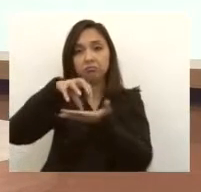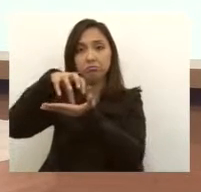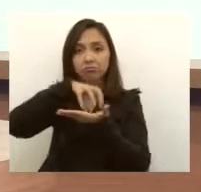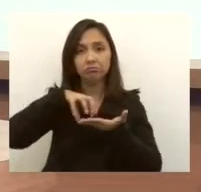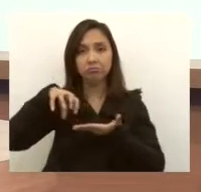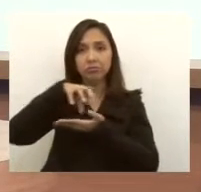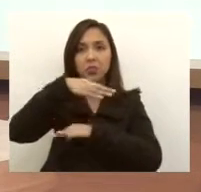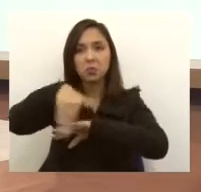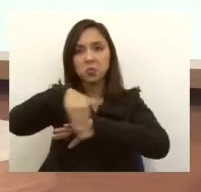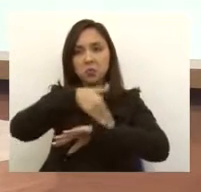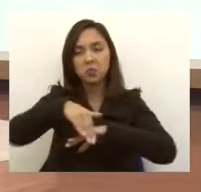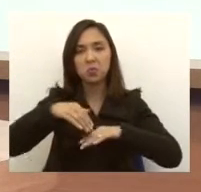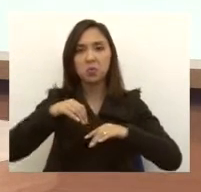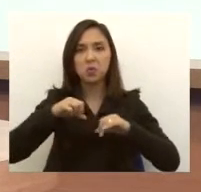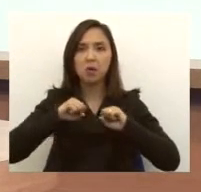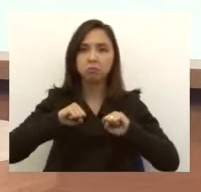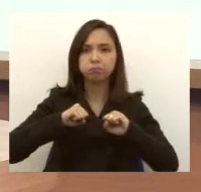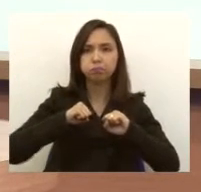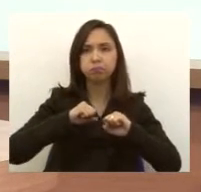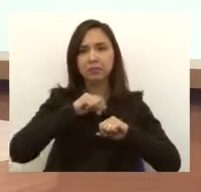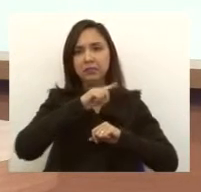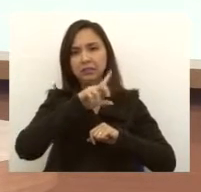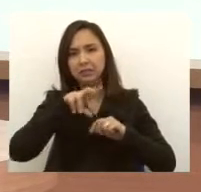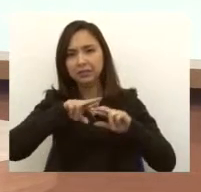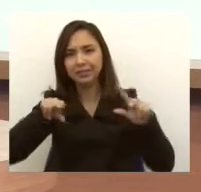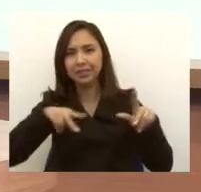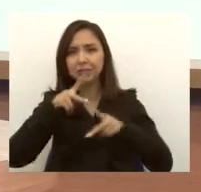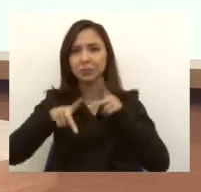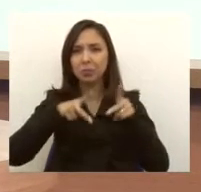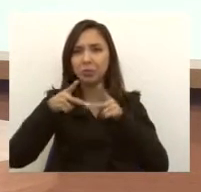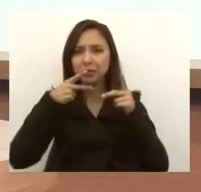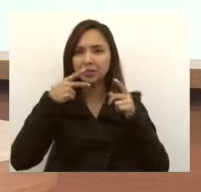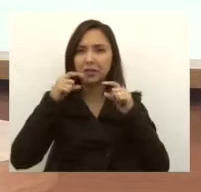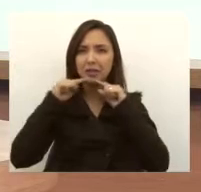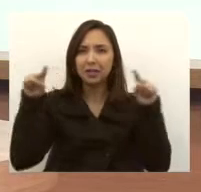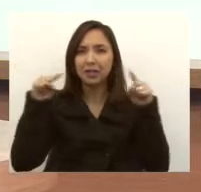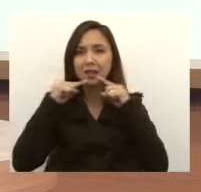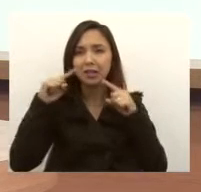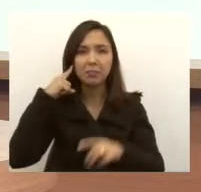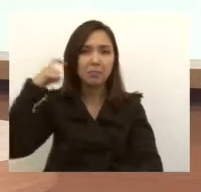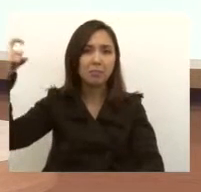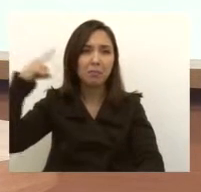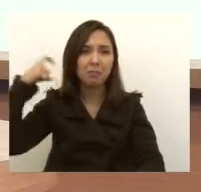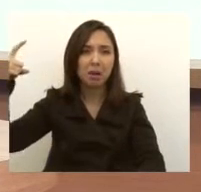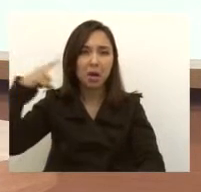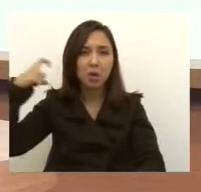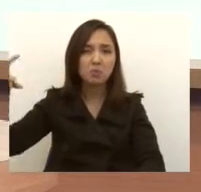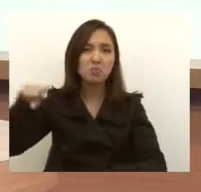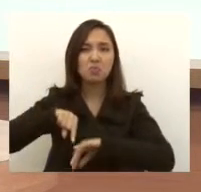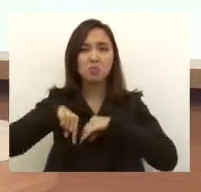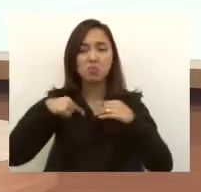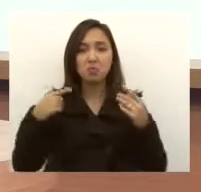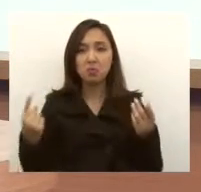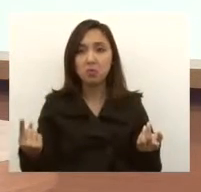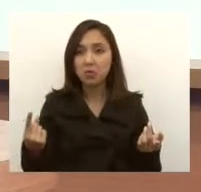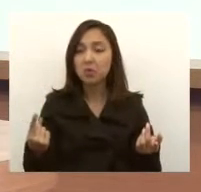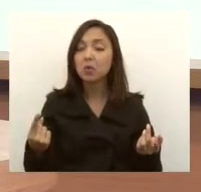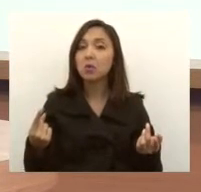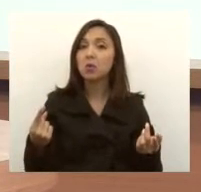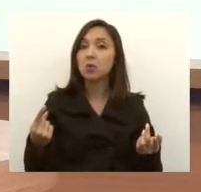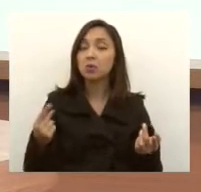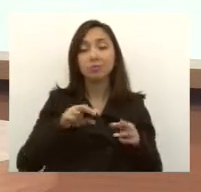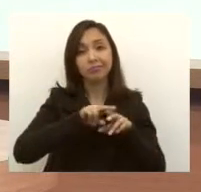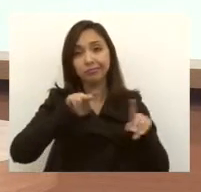de pancadão, onde tanto a população reclama, onde os traficantes de drogas acabam aproveitando